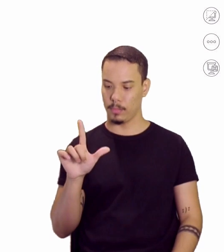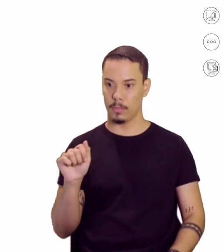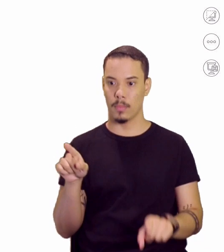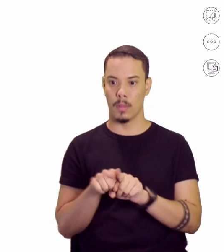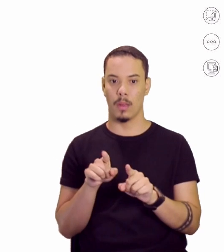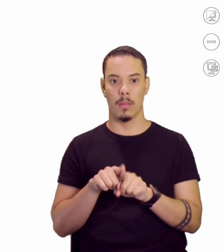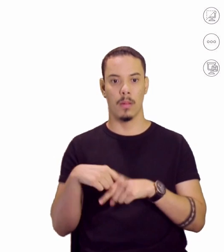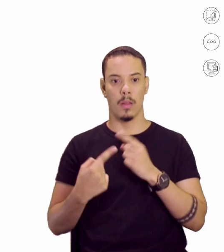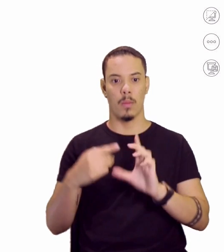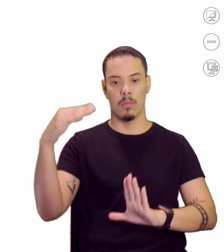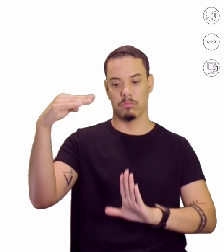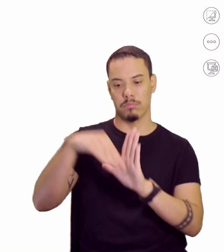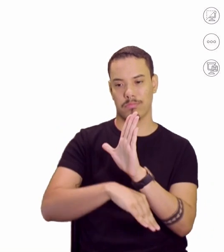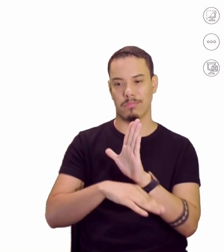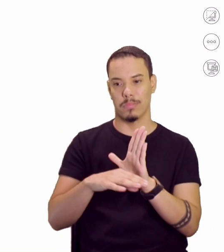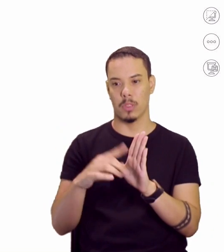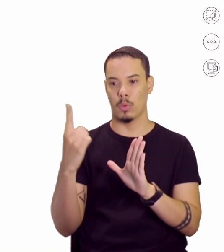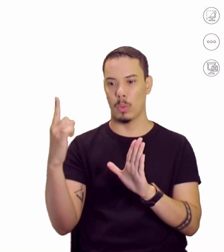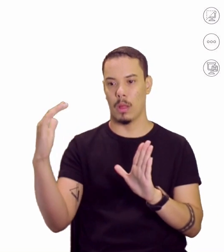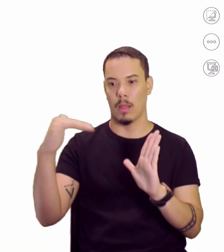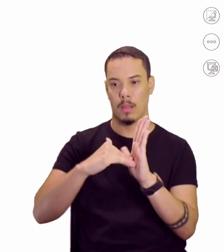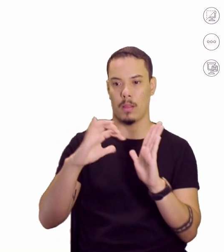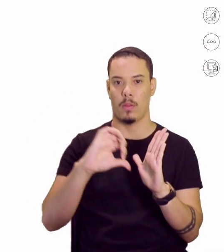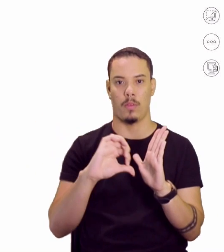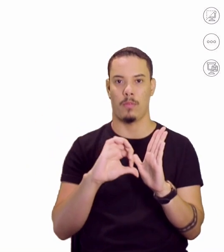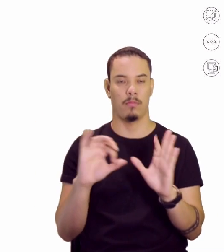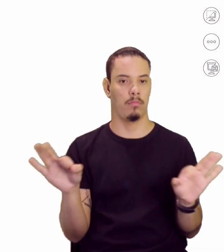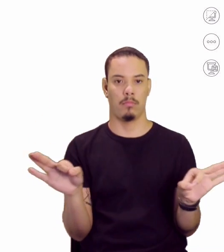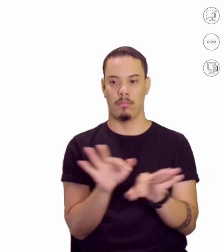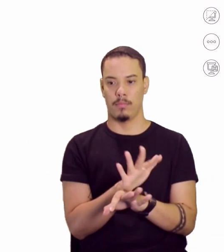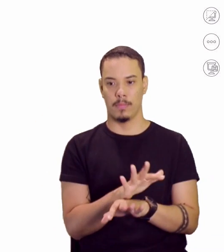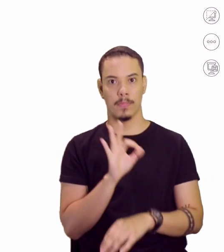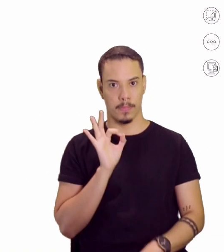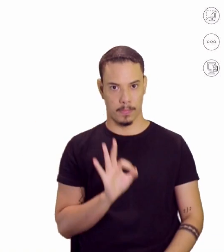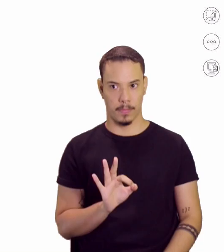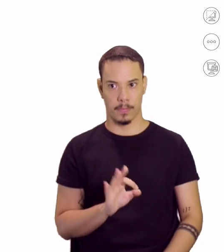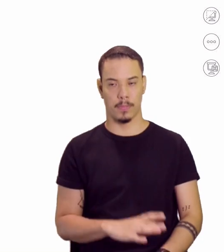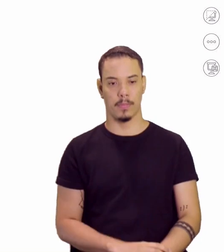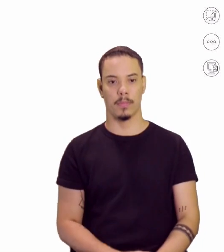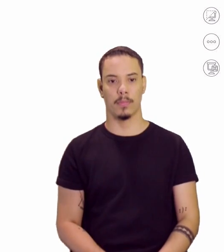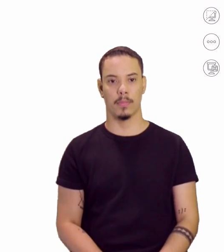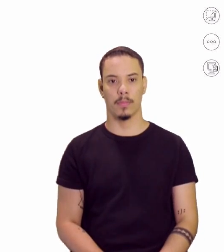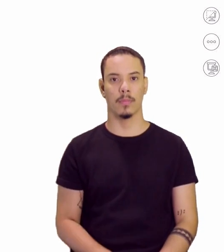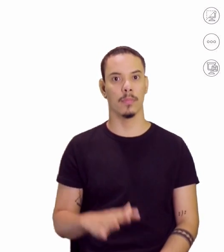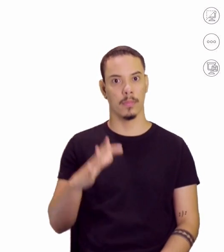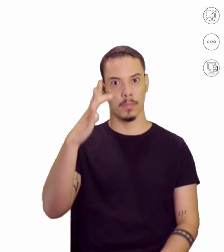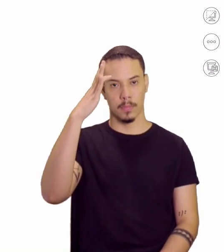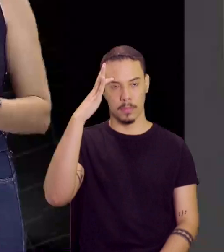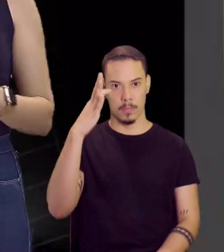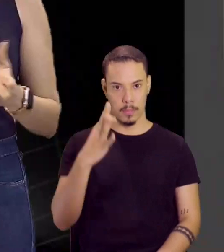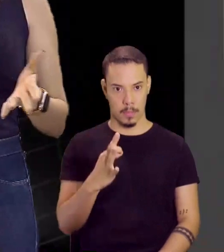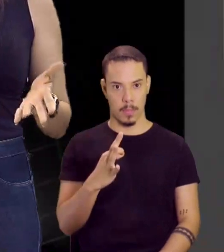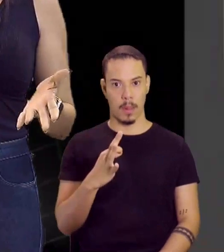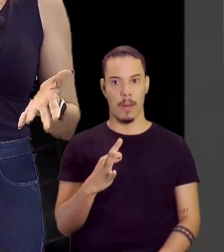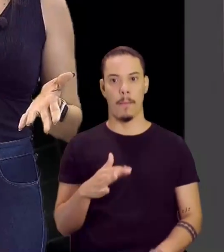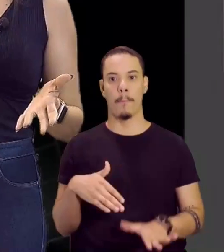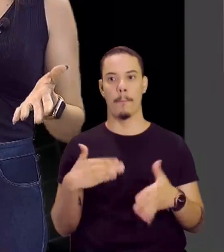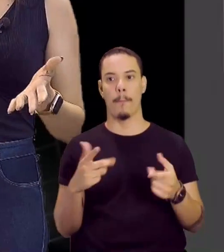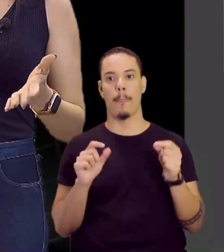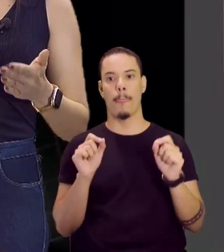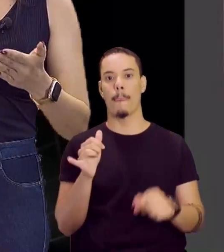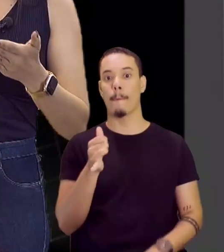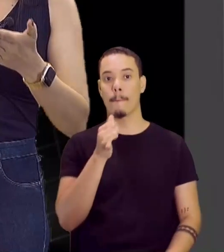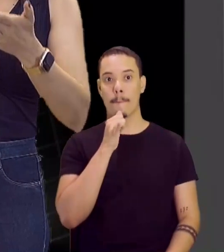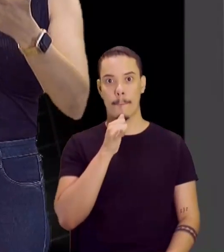velocidade decresce de 1 a 9. Exatamente. Né? Entendido, pessoal? Então, ali nós vimos um exemplo